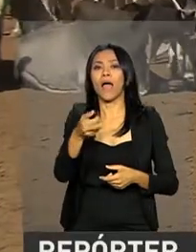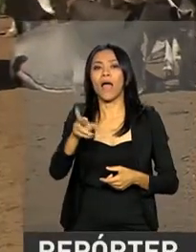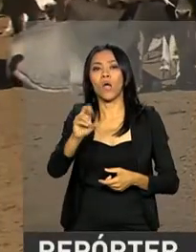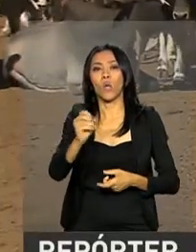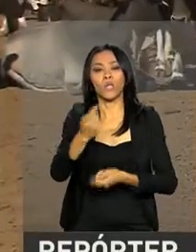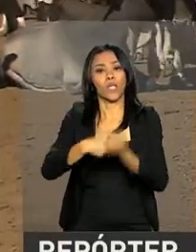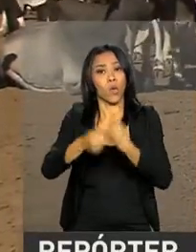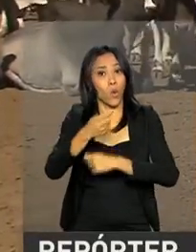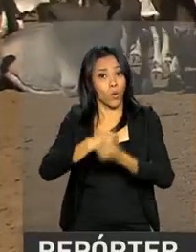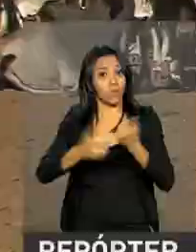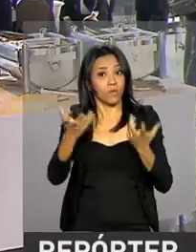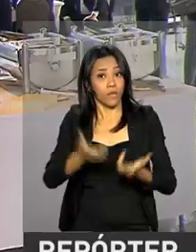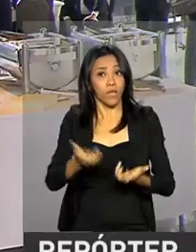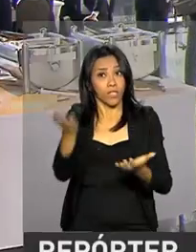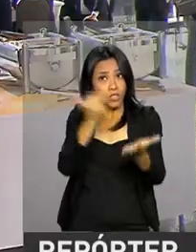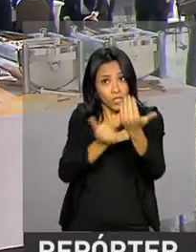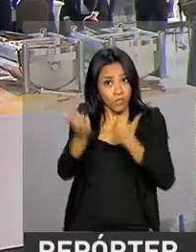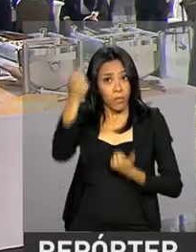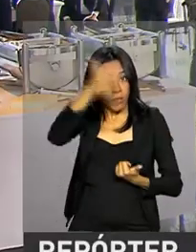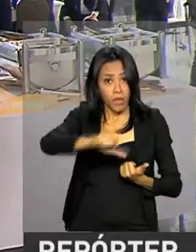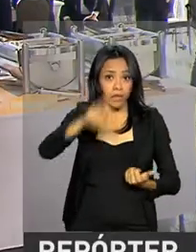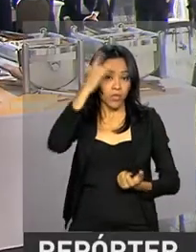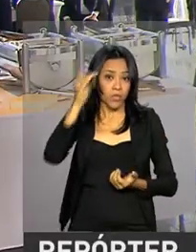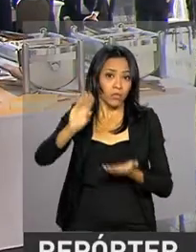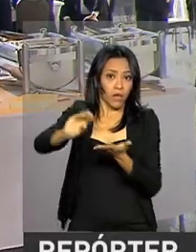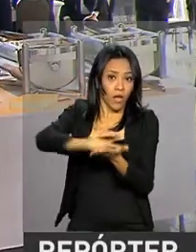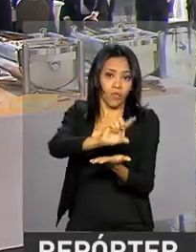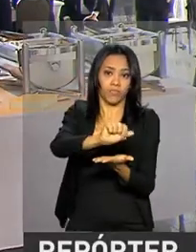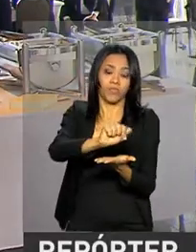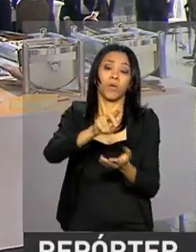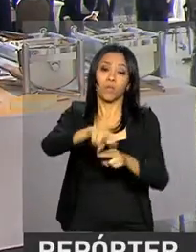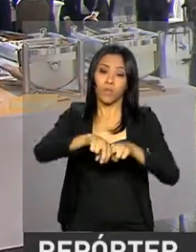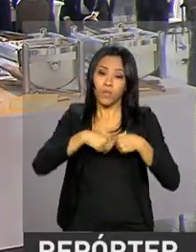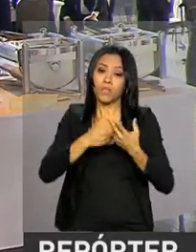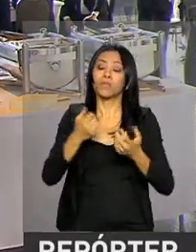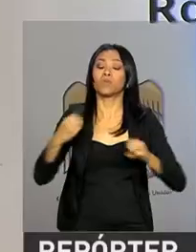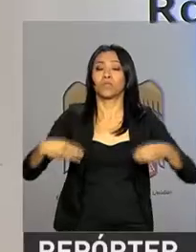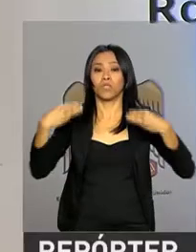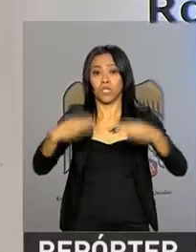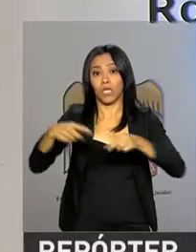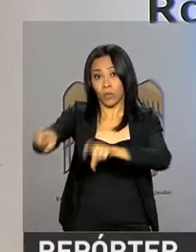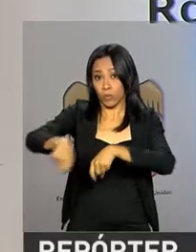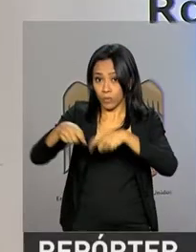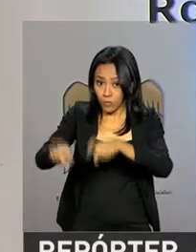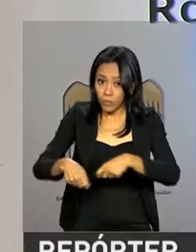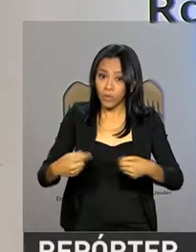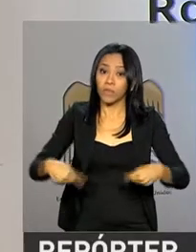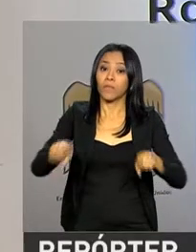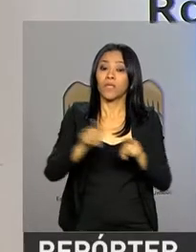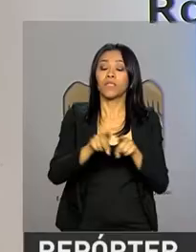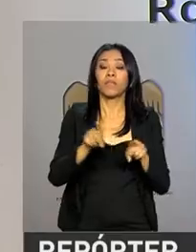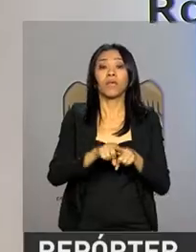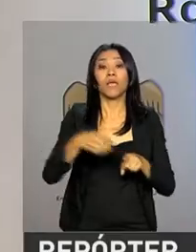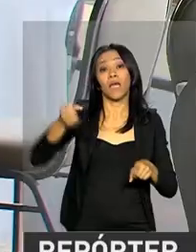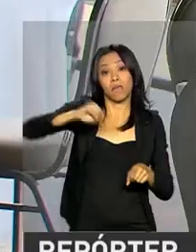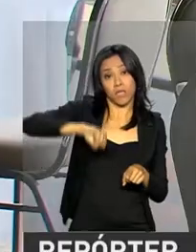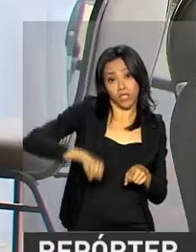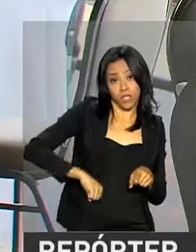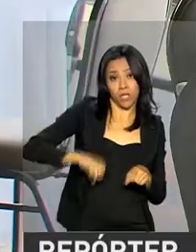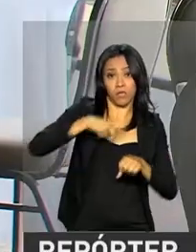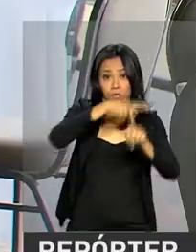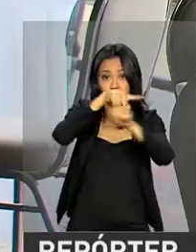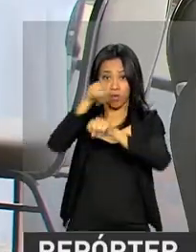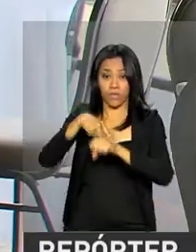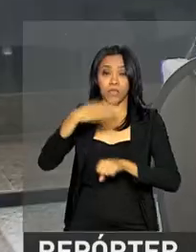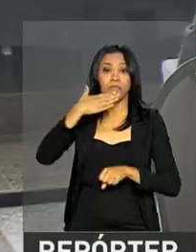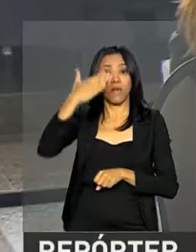cada vez mais investidores. Para isso, o Ministério da Agricultura, Pecuária e Abastecimento e a Embaixada dos Emirados Árabes no Brasil promoveram